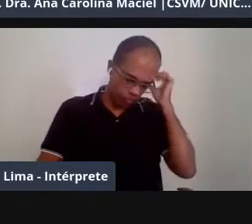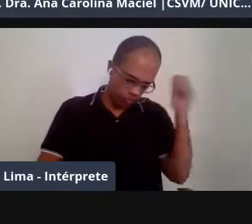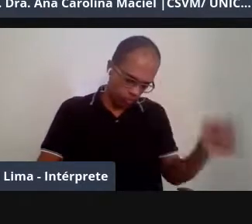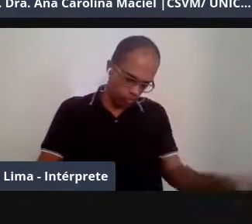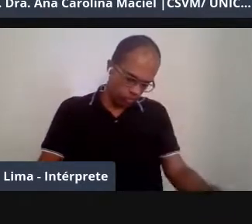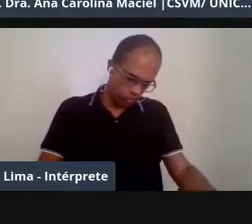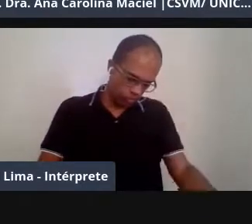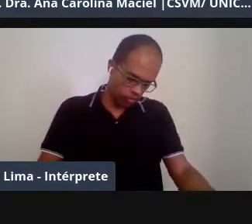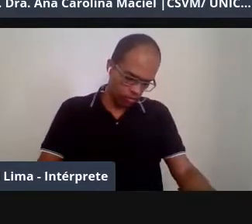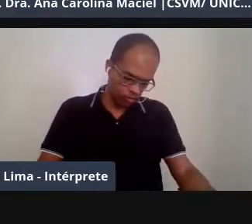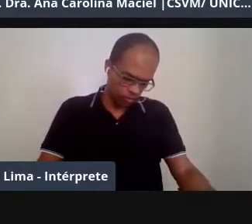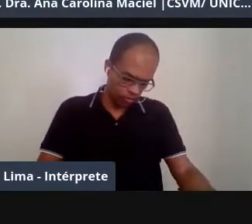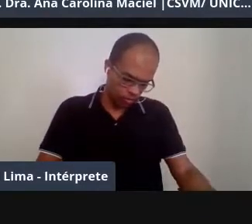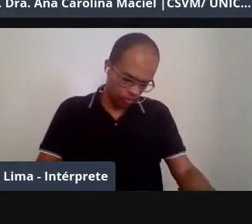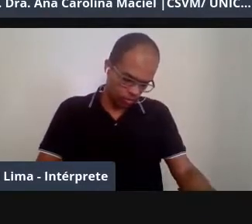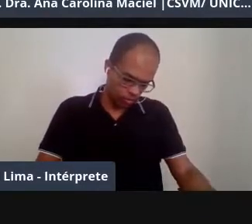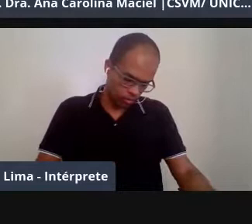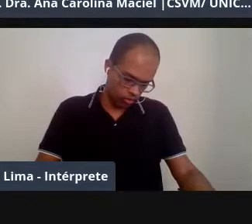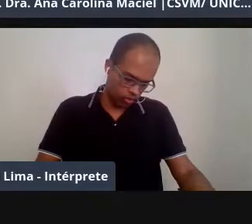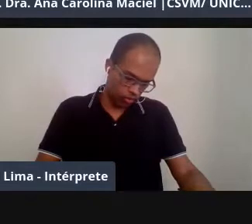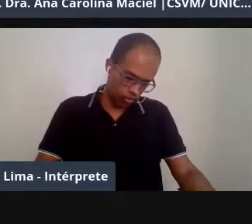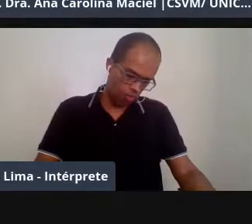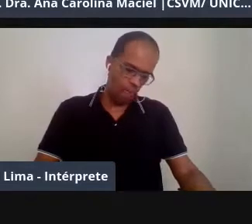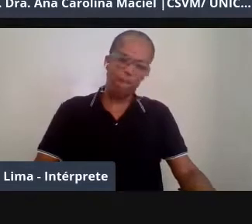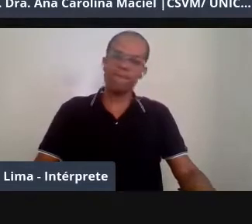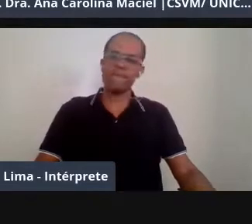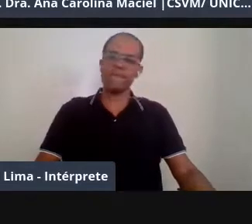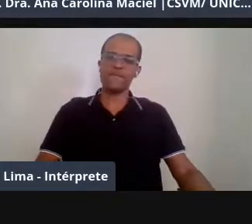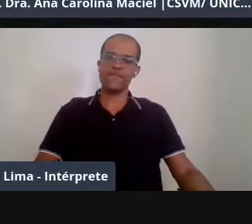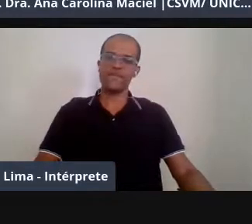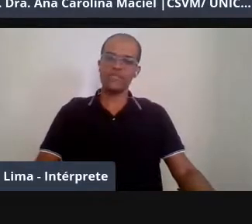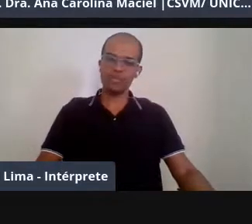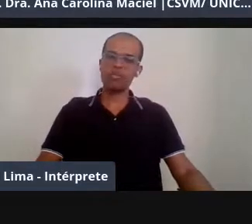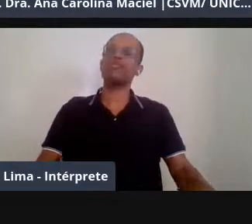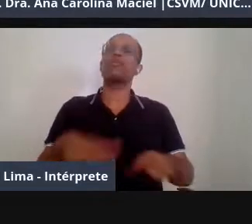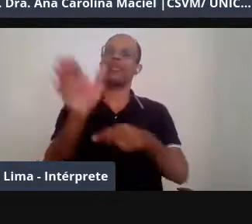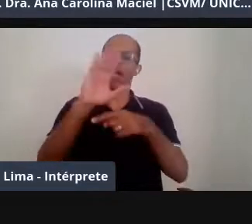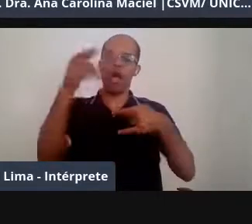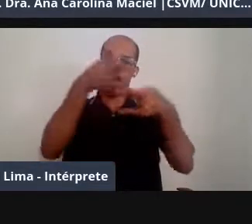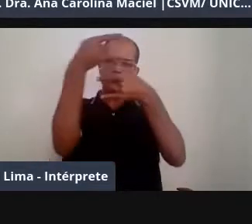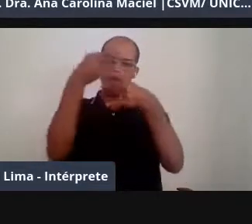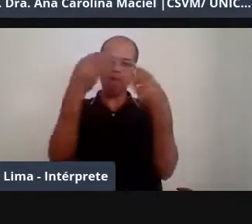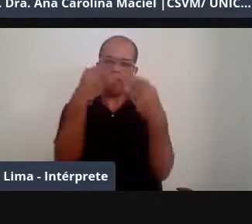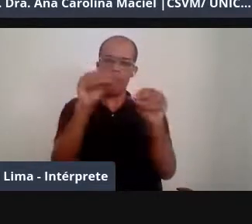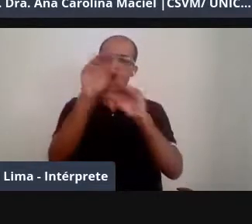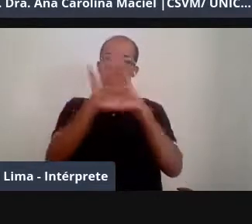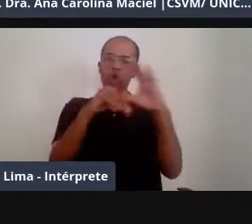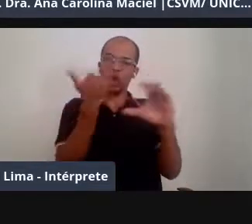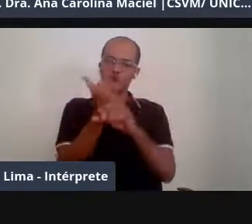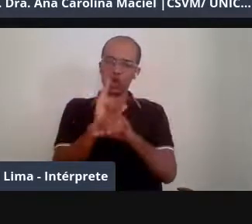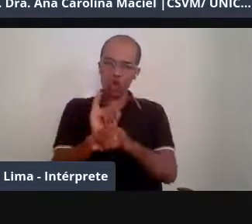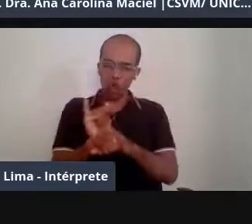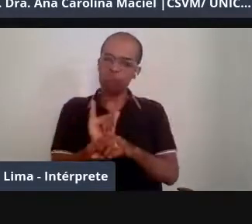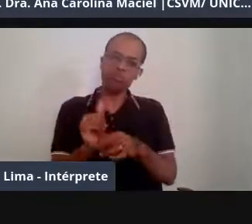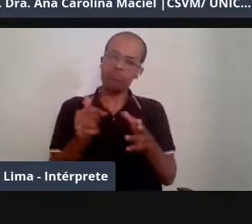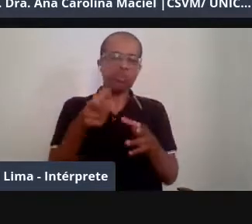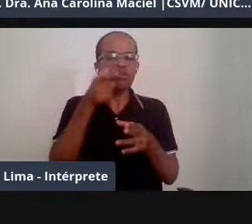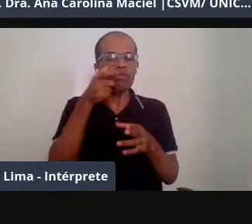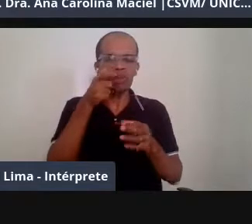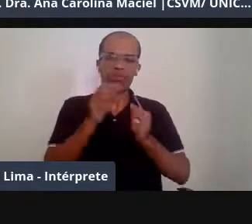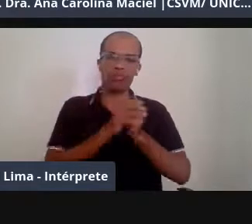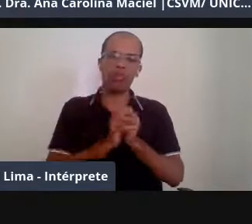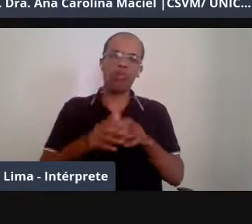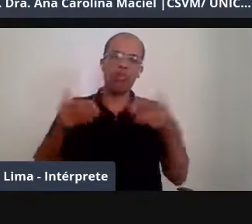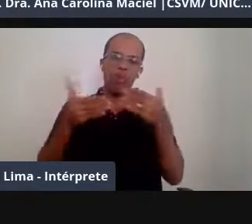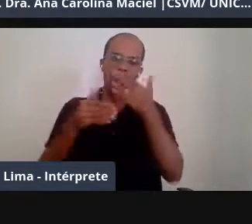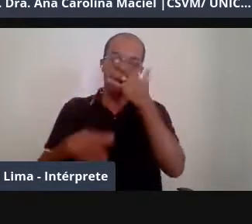essa live fica rodando no YouTube, né? As pessoas poderão assistir para ter todo esse tipo de informação. Eu passo agora,